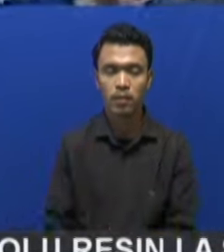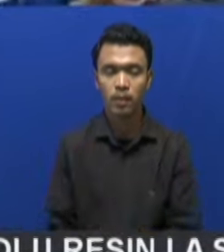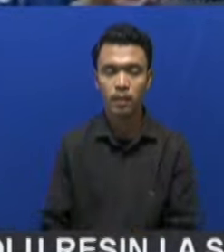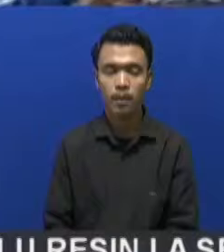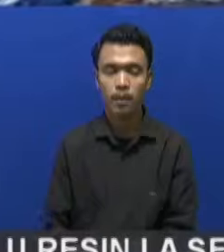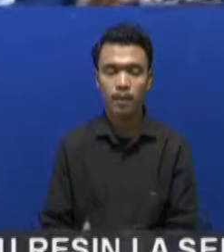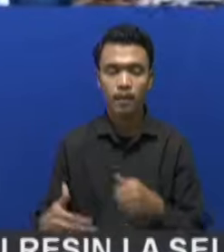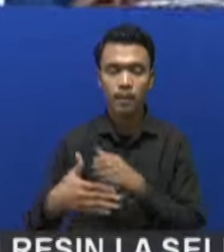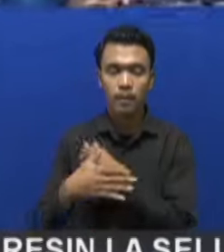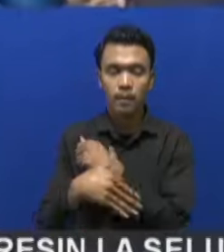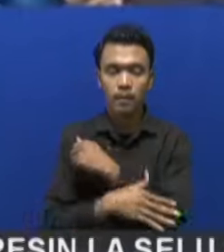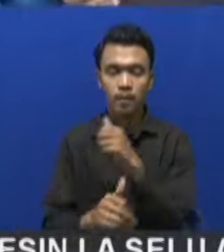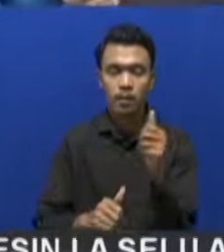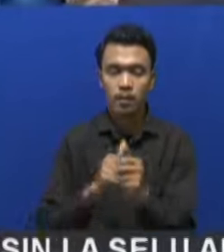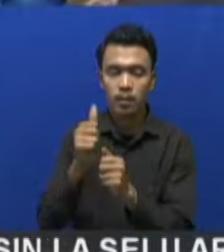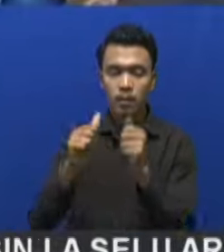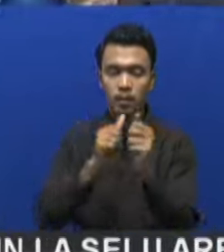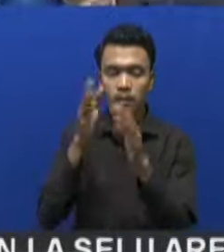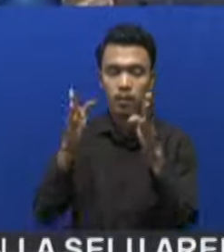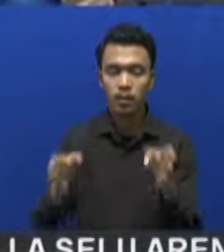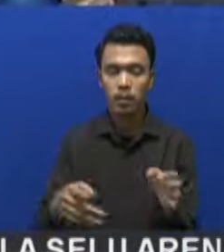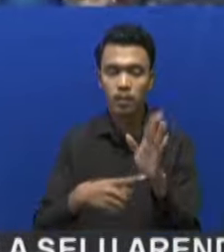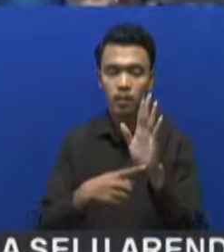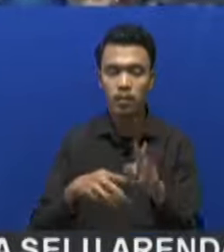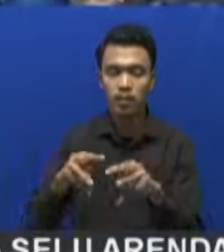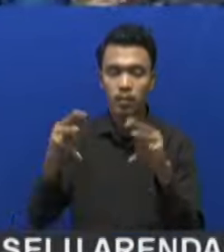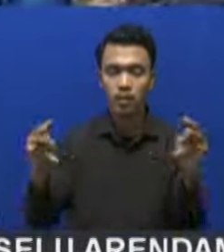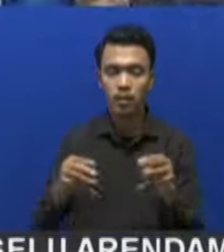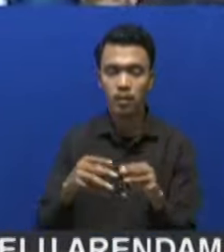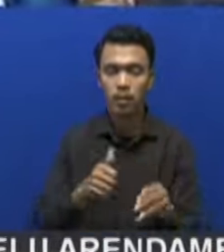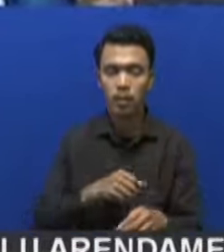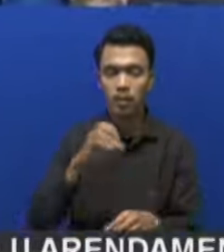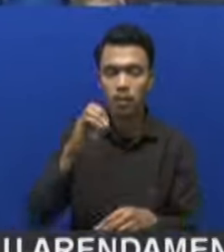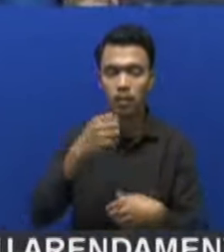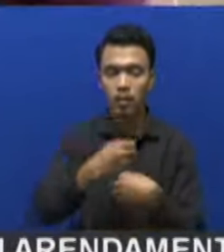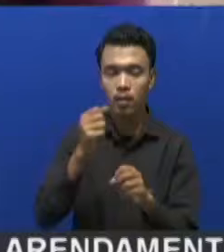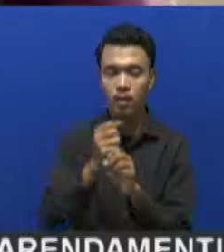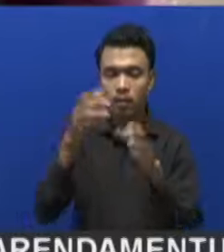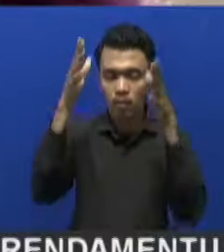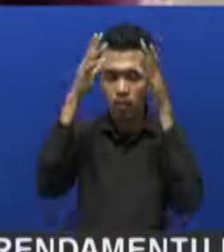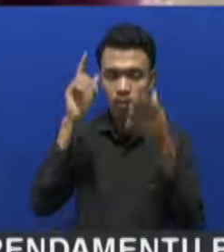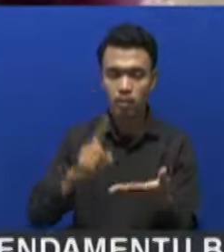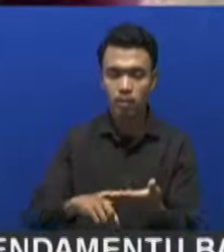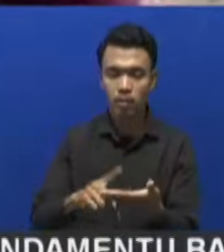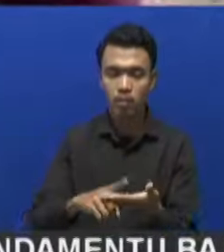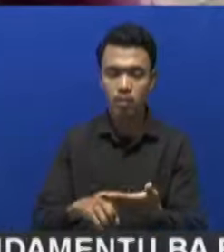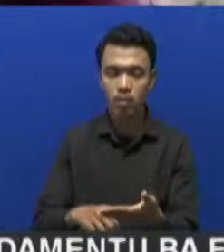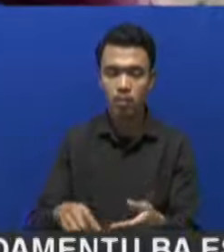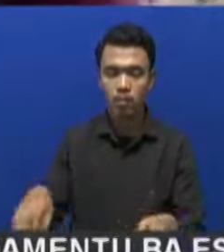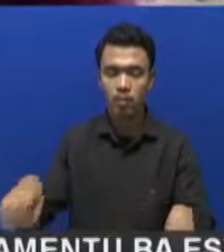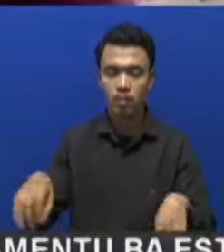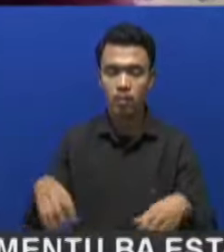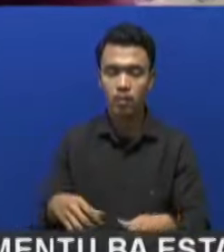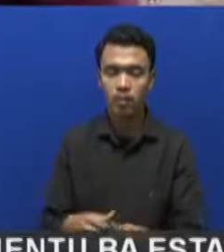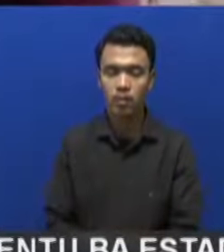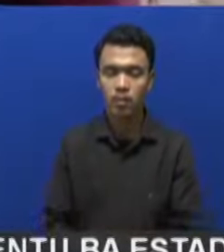Pescador Ueka Tar Suku Fohailiku Hatudu, Município Ainaru, halo diskusang ho Presidente Autoridade no Derzente Serviço